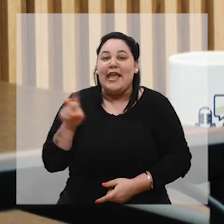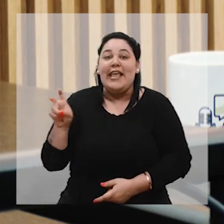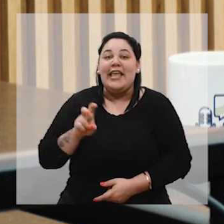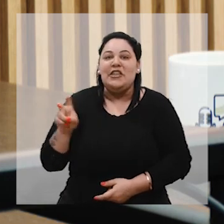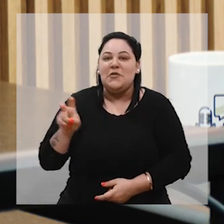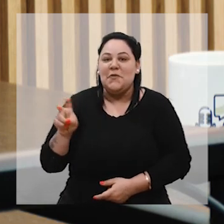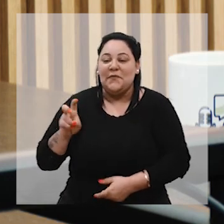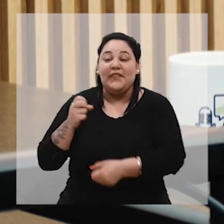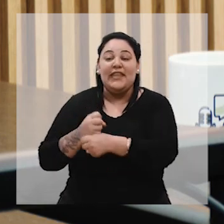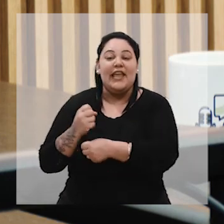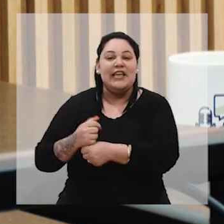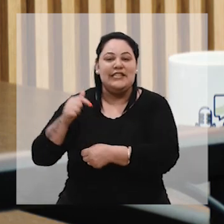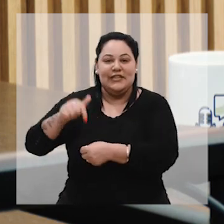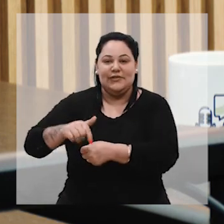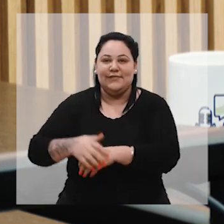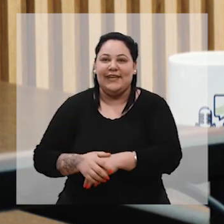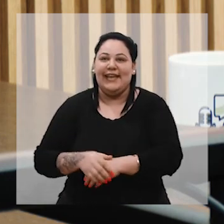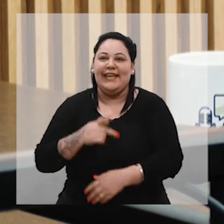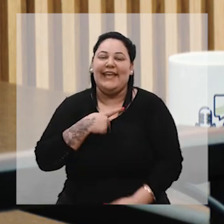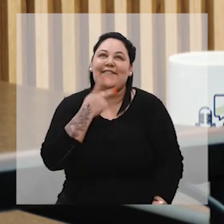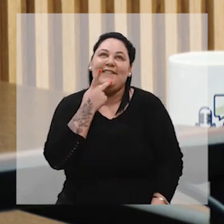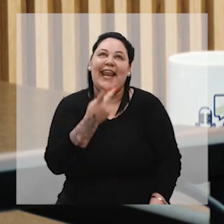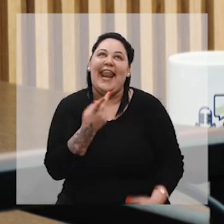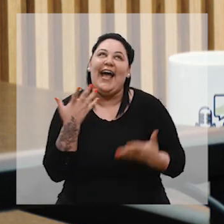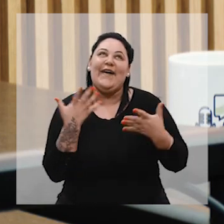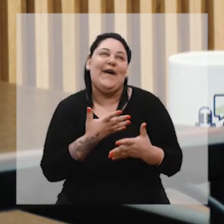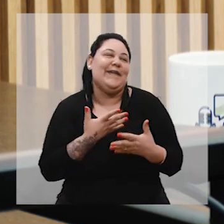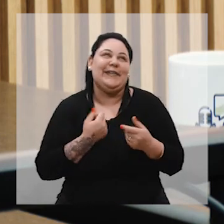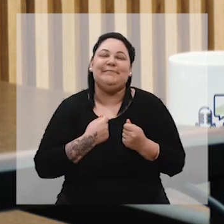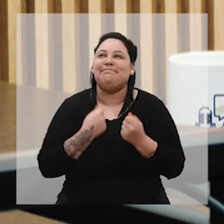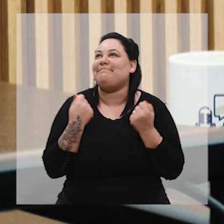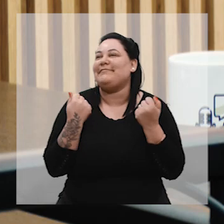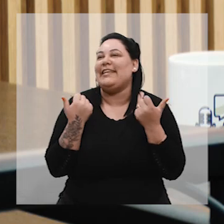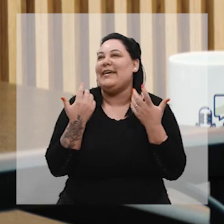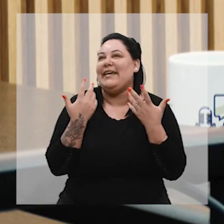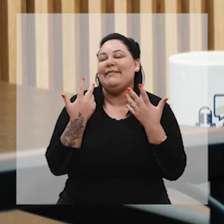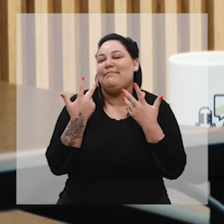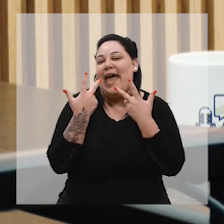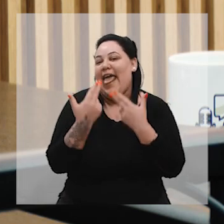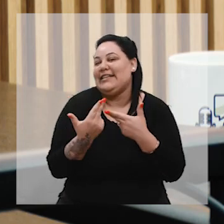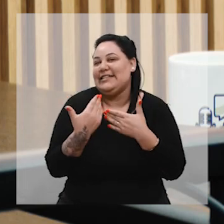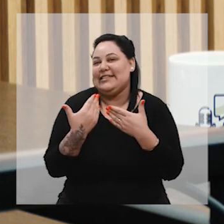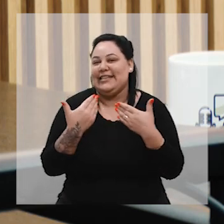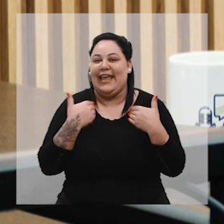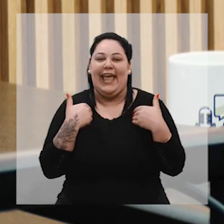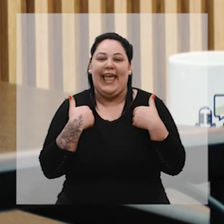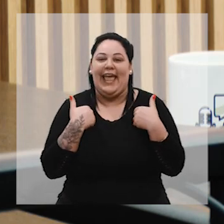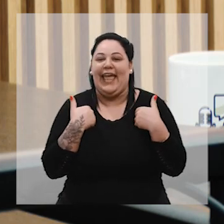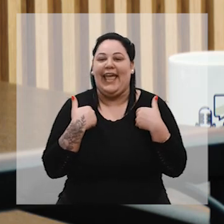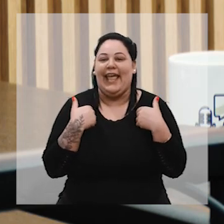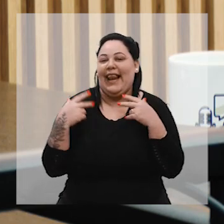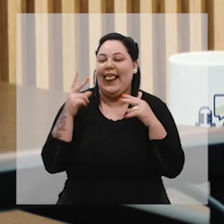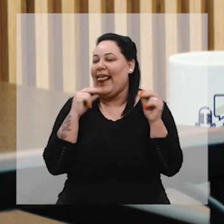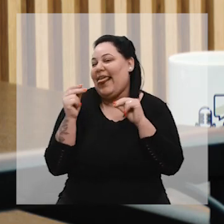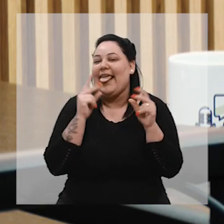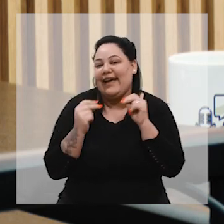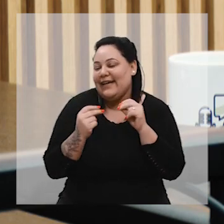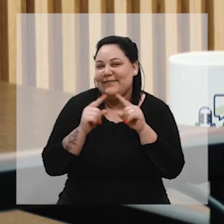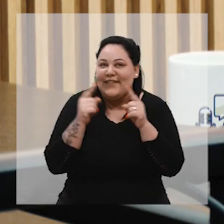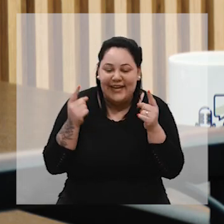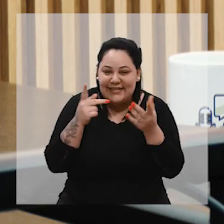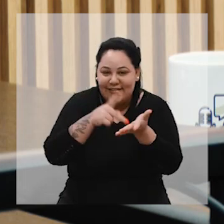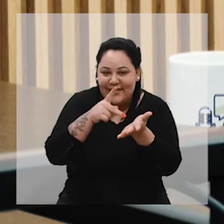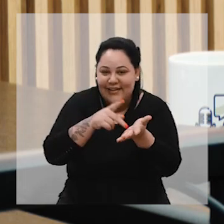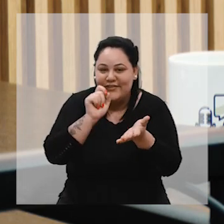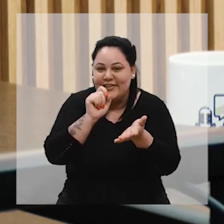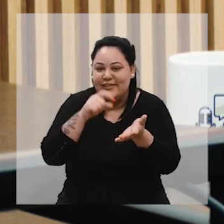ano. Nós somos... É que falar agora parece que a gente, tá de mimimi, tá assim, mas,